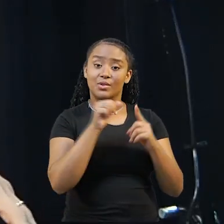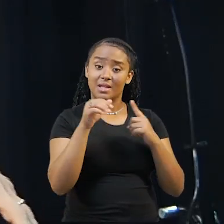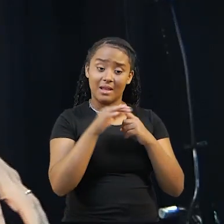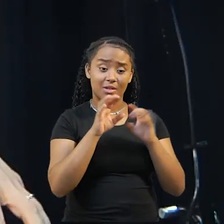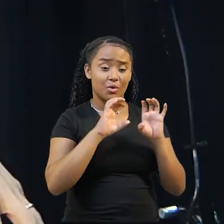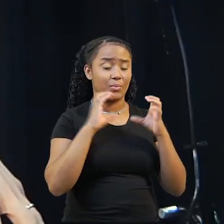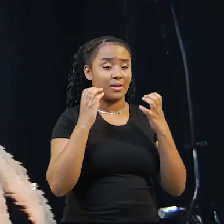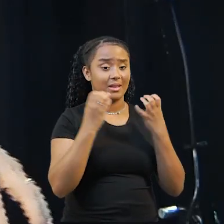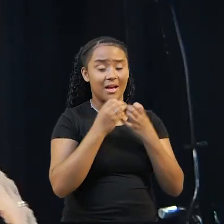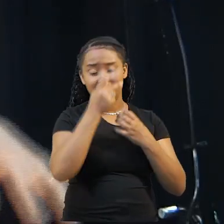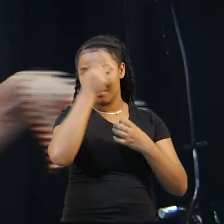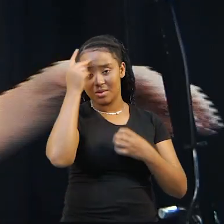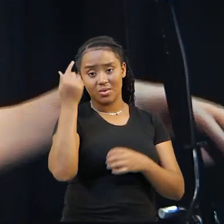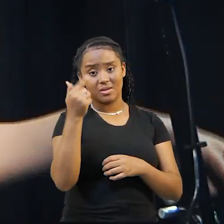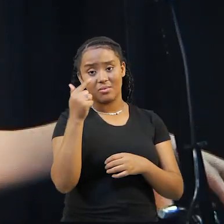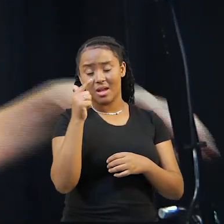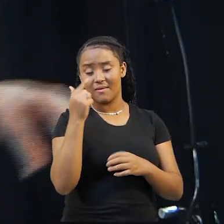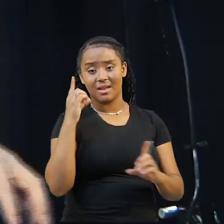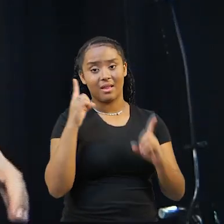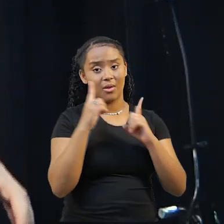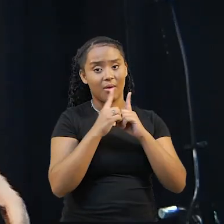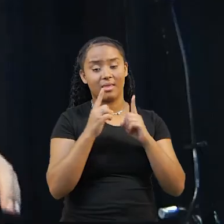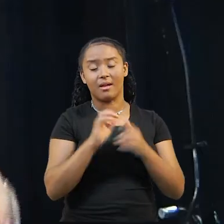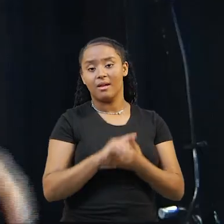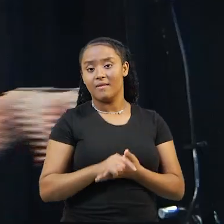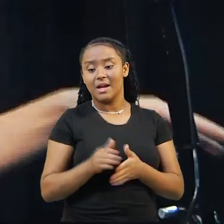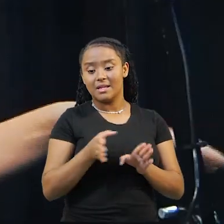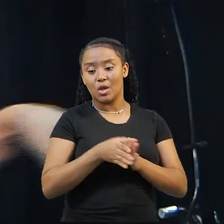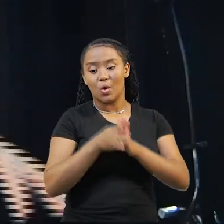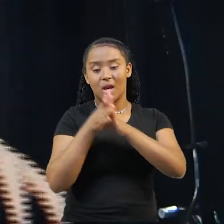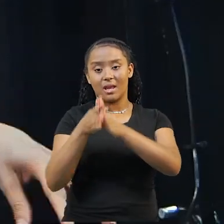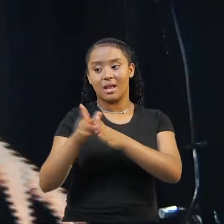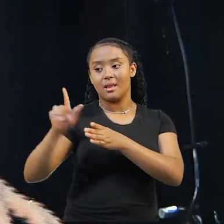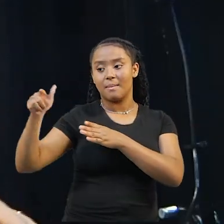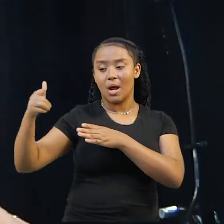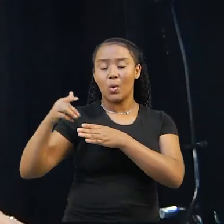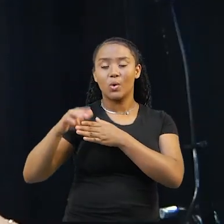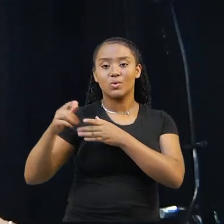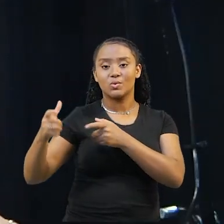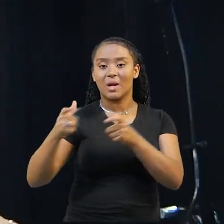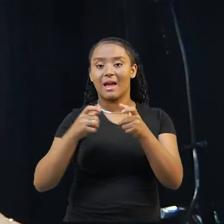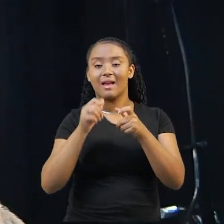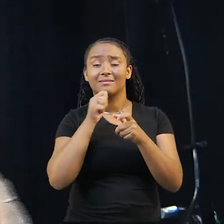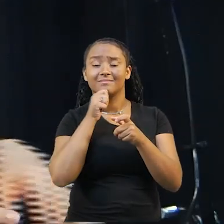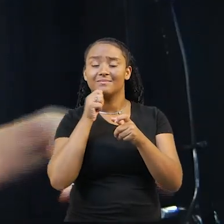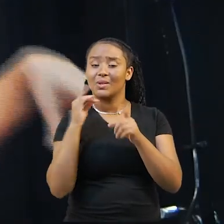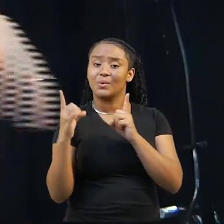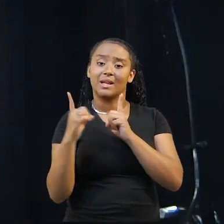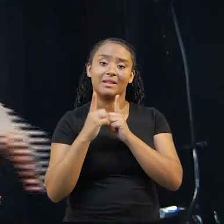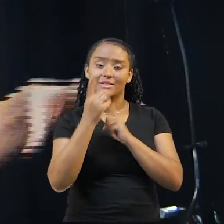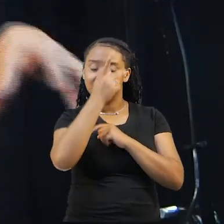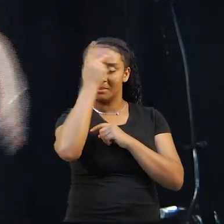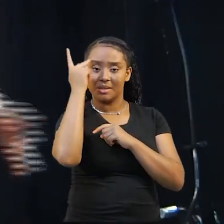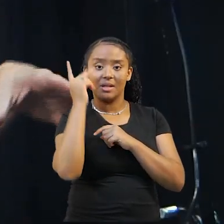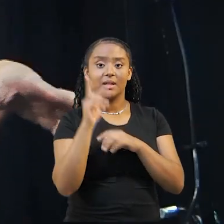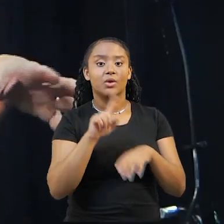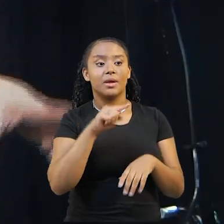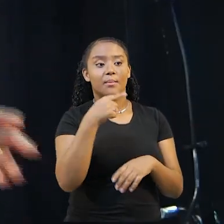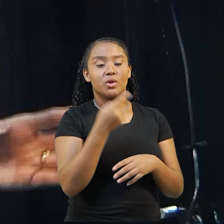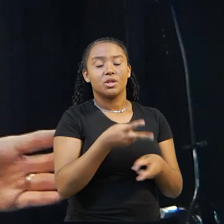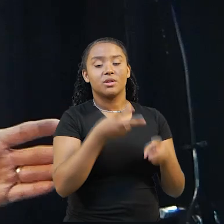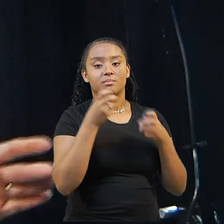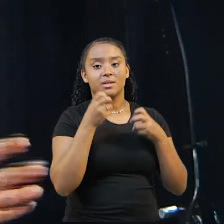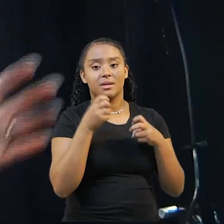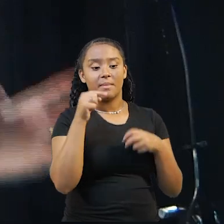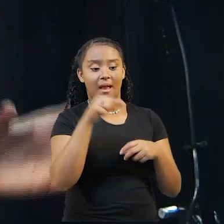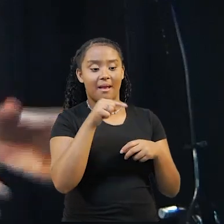estavam sem atendimento ou estavam sendo direcionadas para outras unidades que não atendiam o que elas precisavam. Então, quando a gente conseguiu construir esse consenso